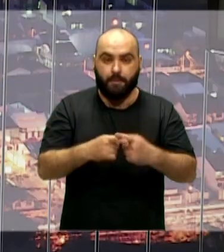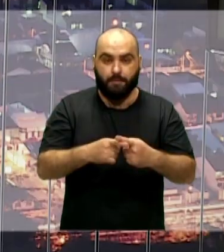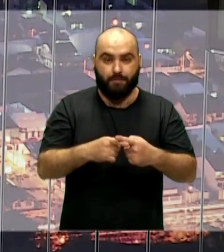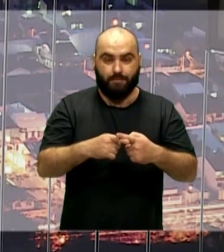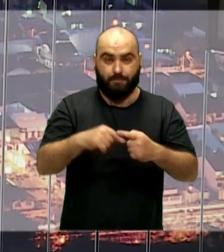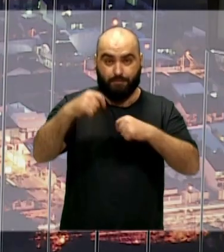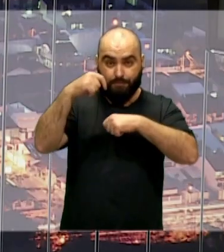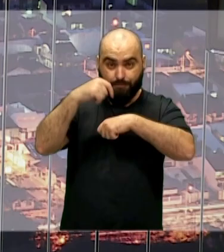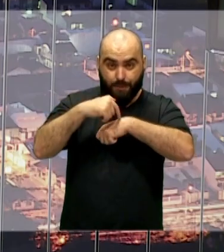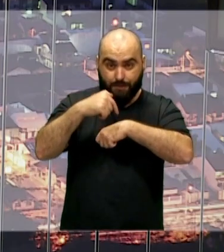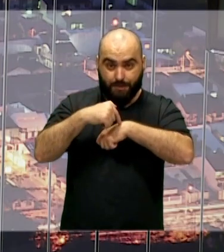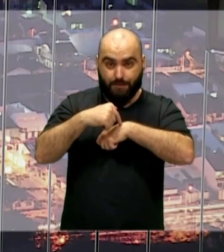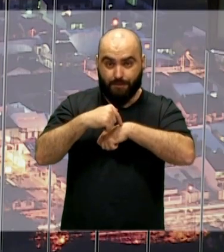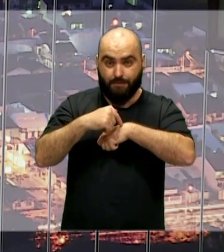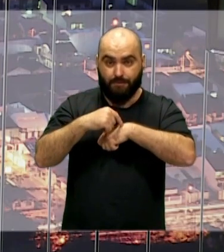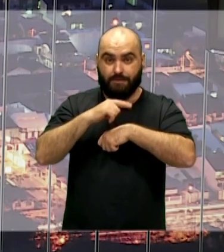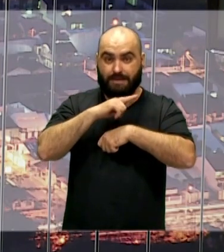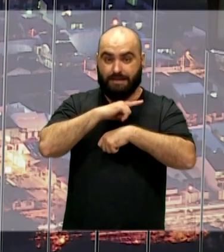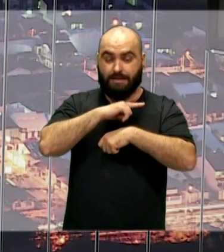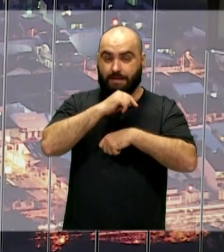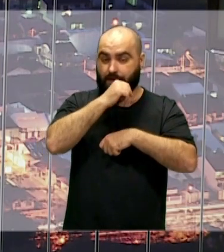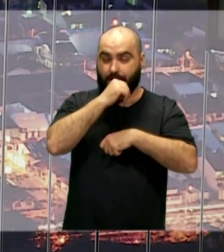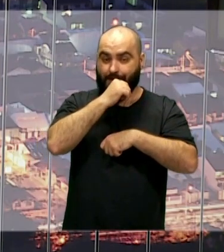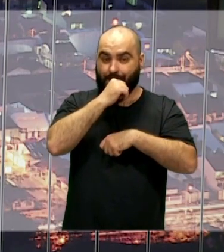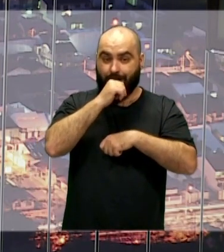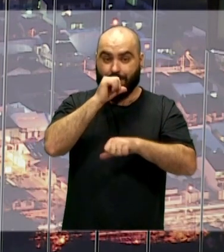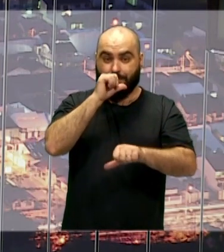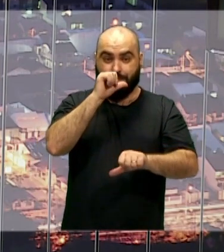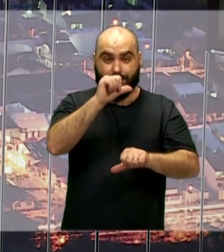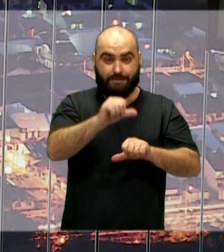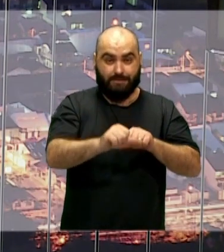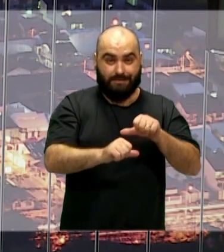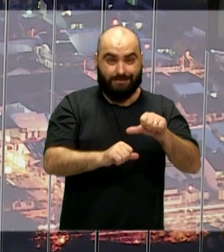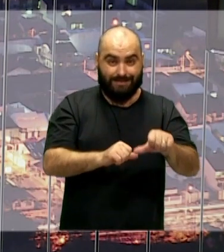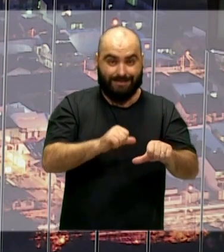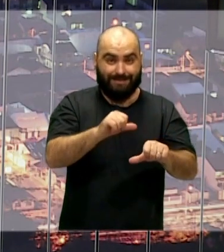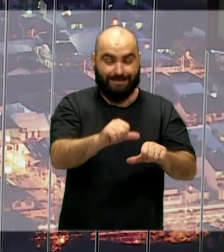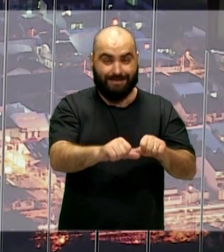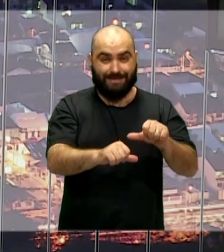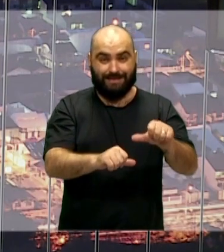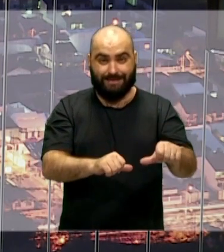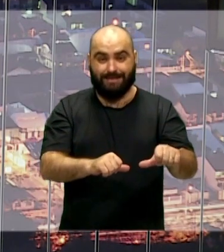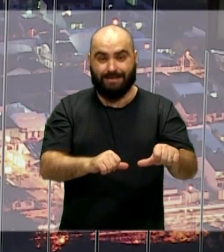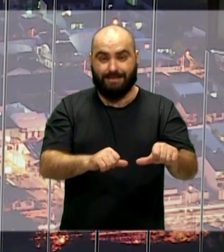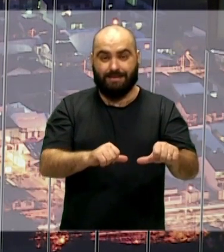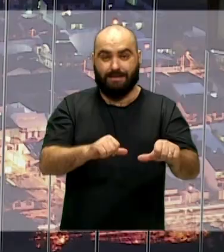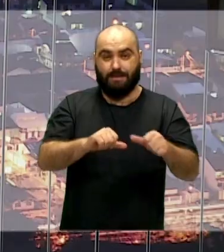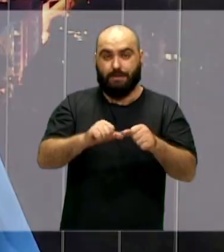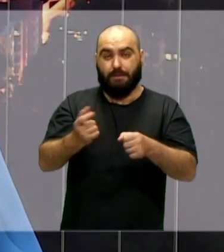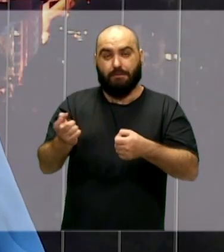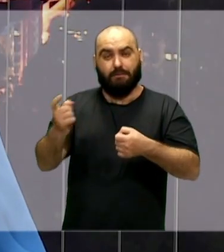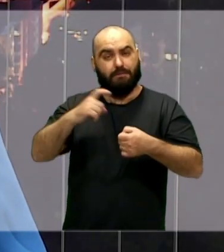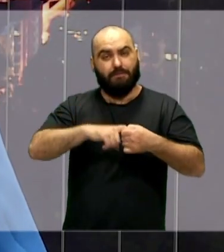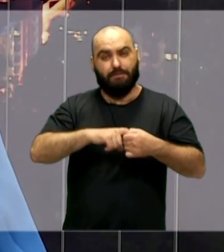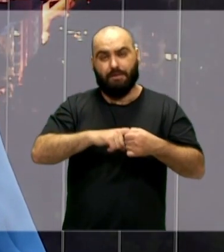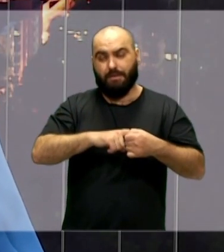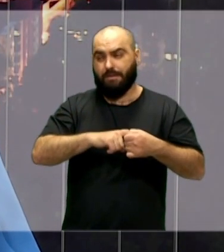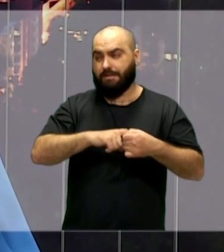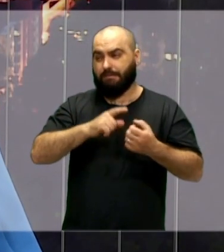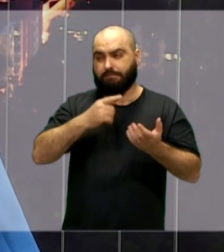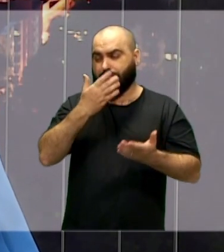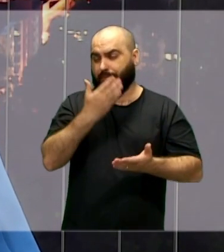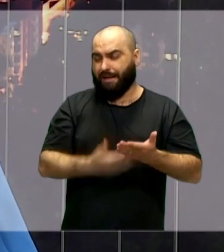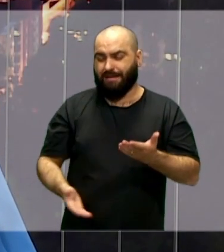está passando por um grande processo de retrocesso em muitas áreas, né?